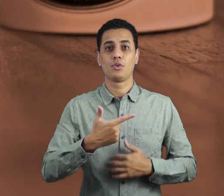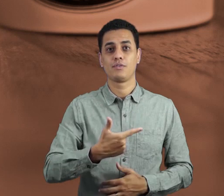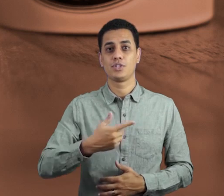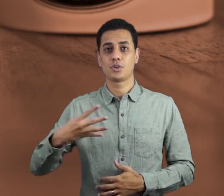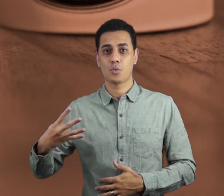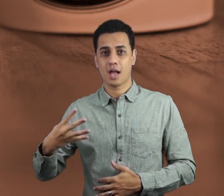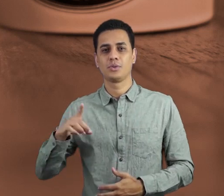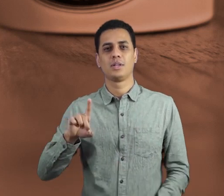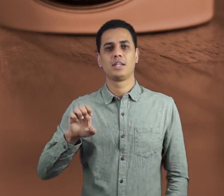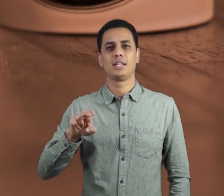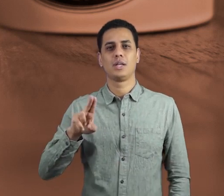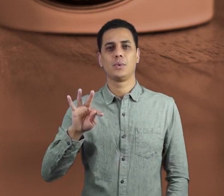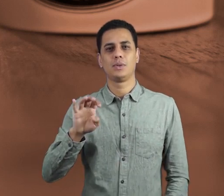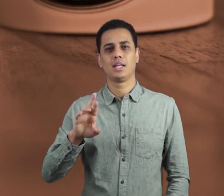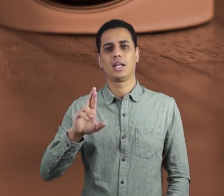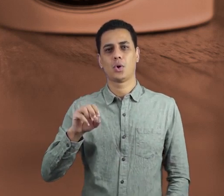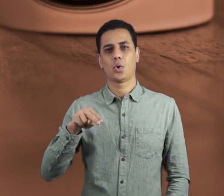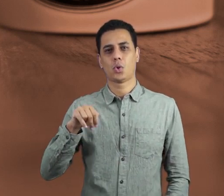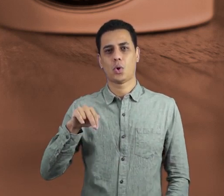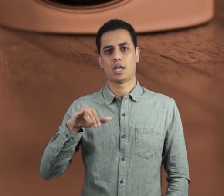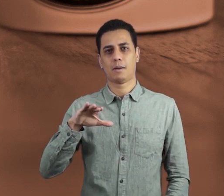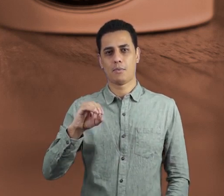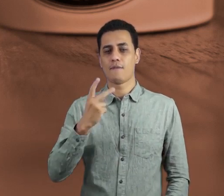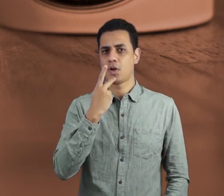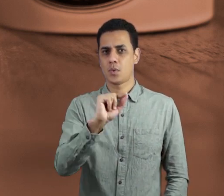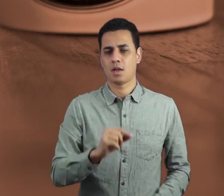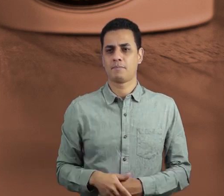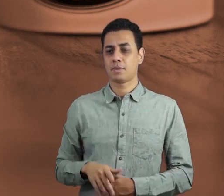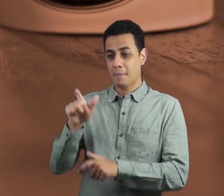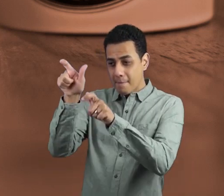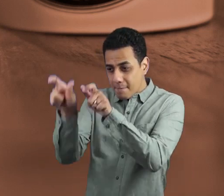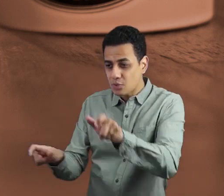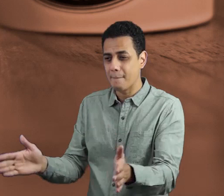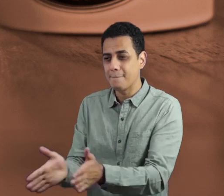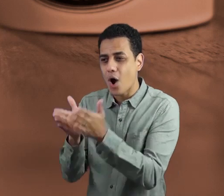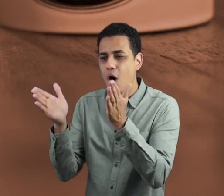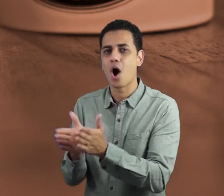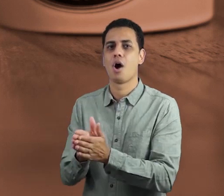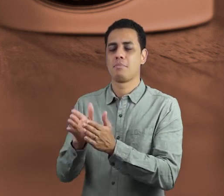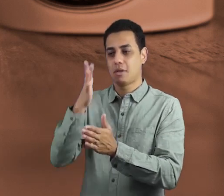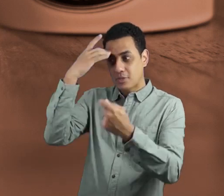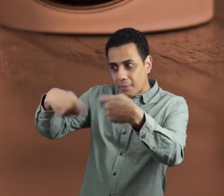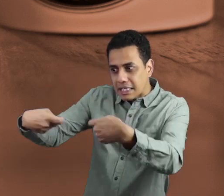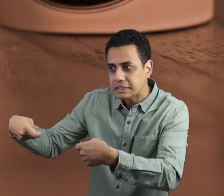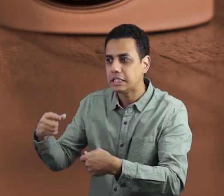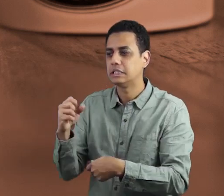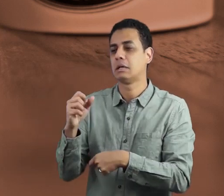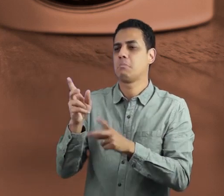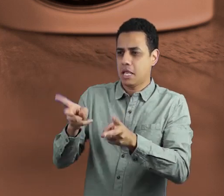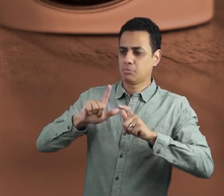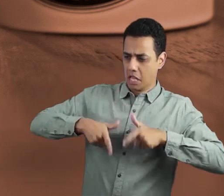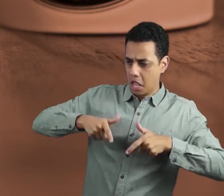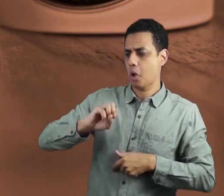diariamente antes do pôr do sol, pois ele é necessitado e depende disso. Senão, ele poderá clamar ao Senhor contra você